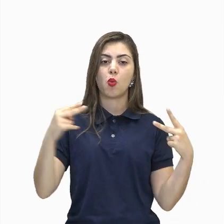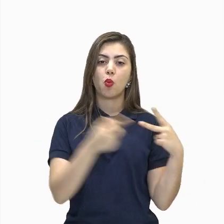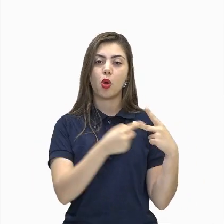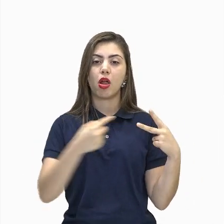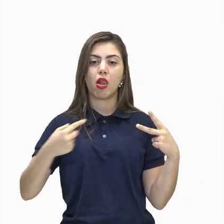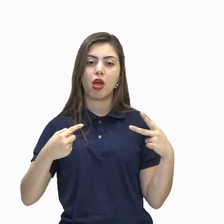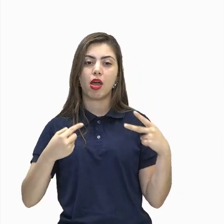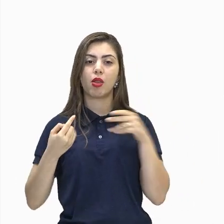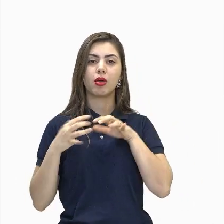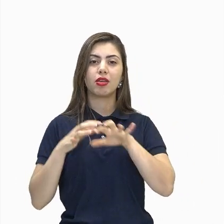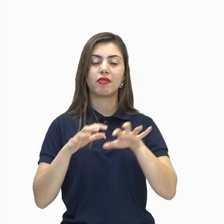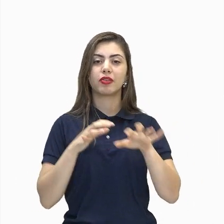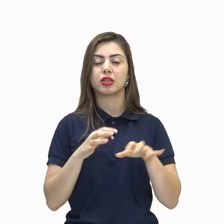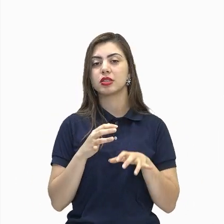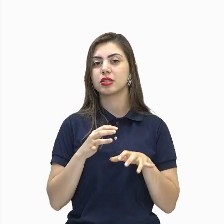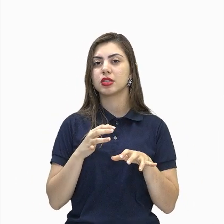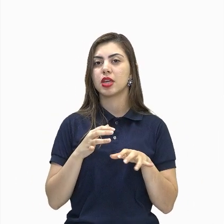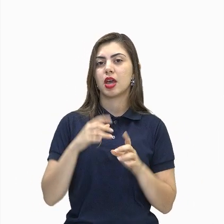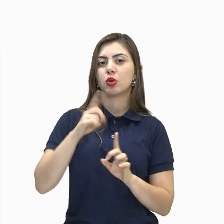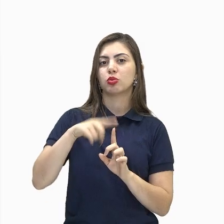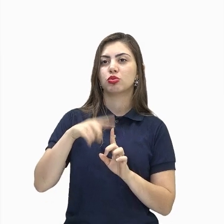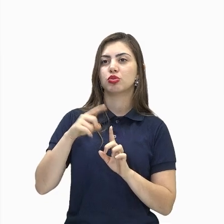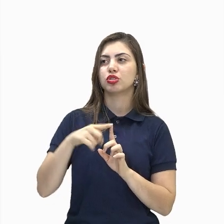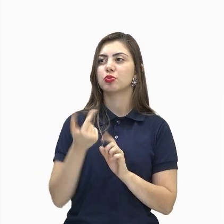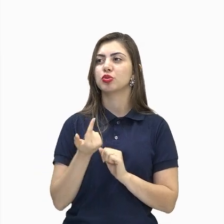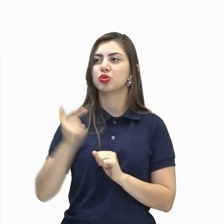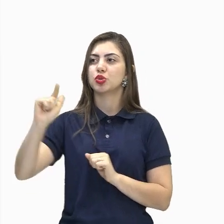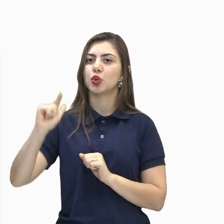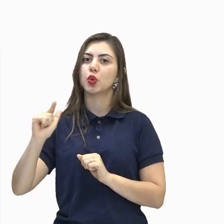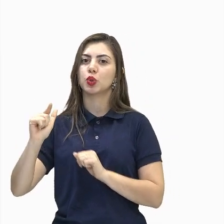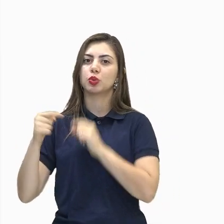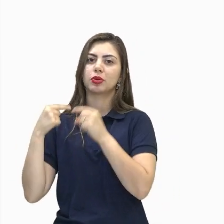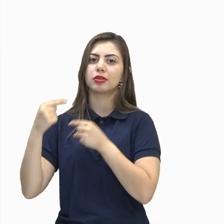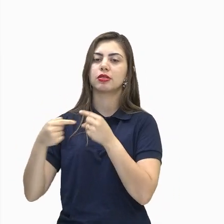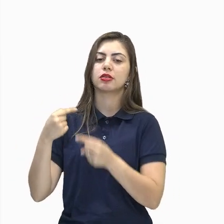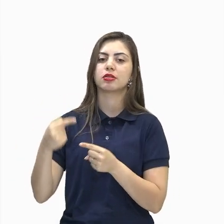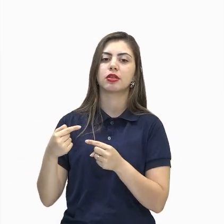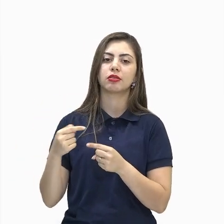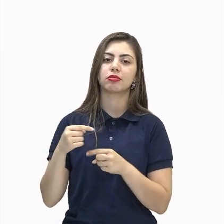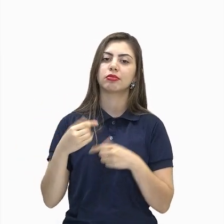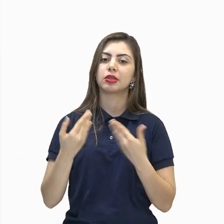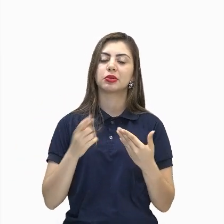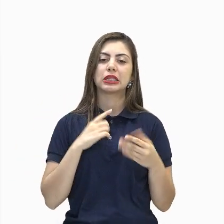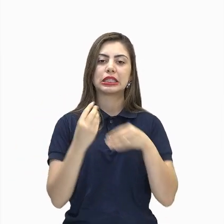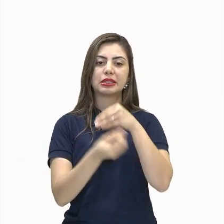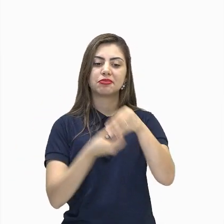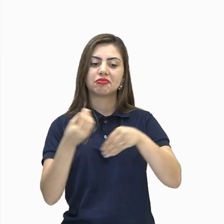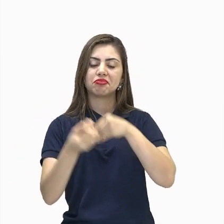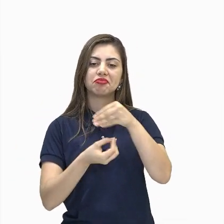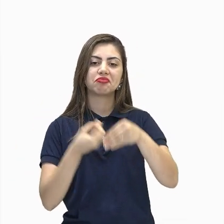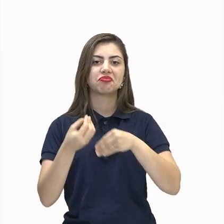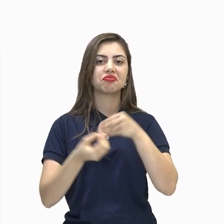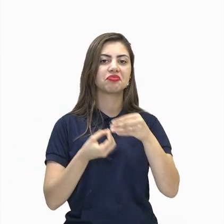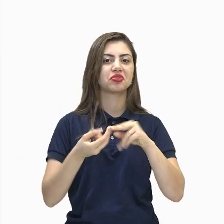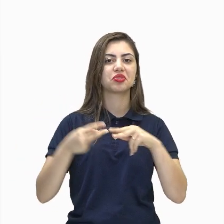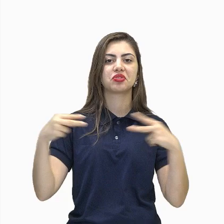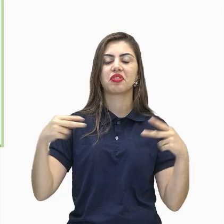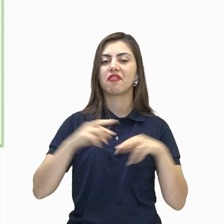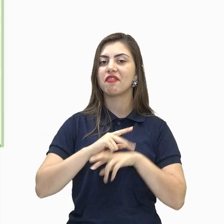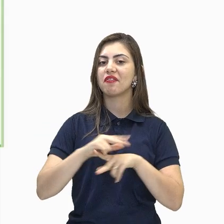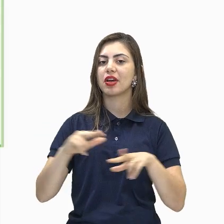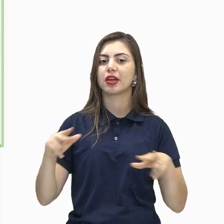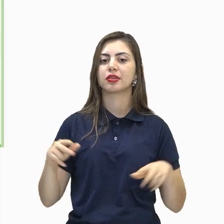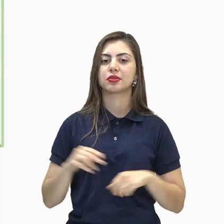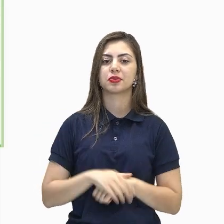na forma como o outro será herdado? Isso permite várias combinações genéticas nos descendentes. Agora nós